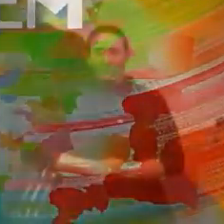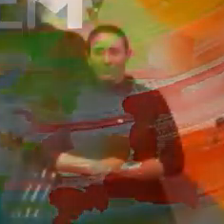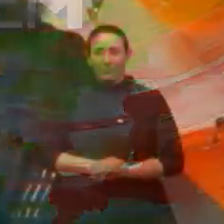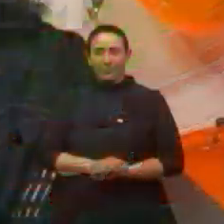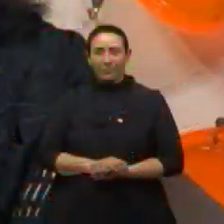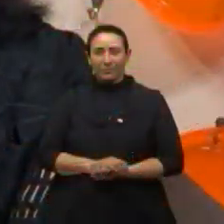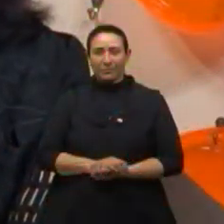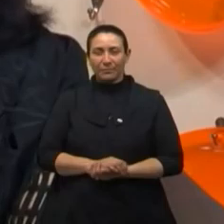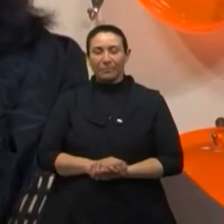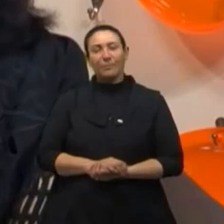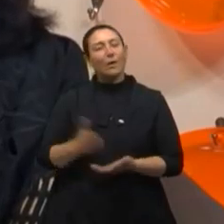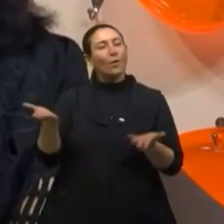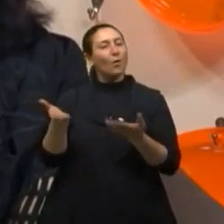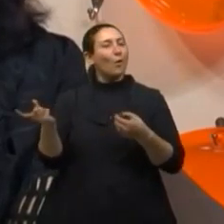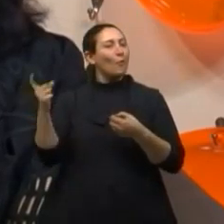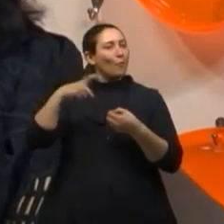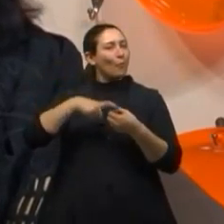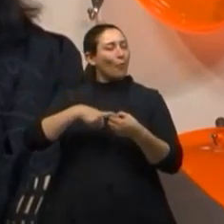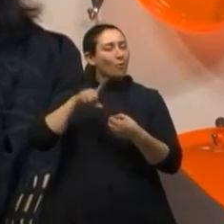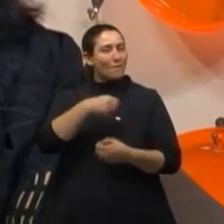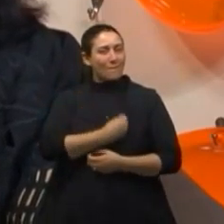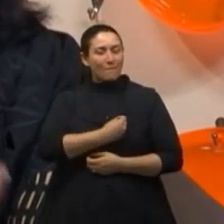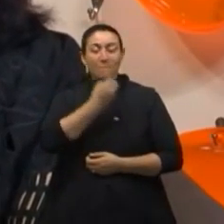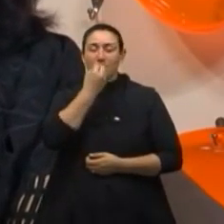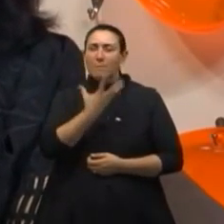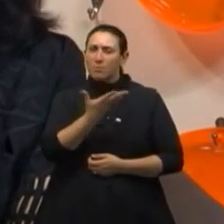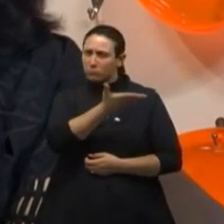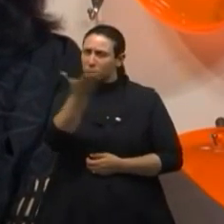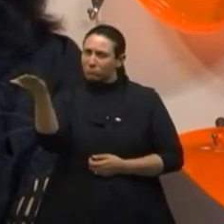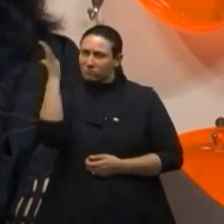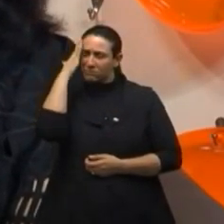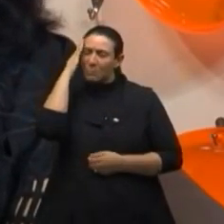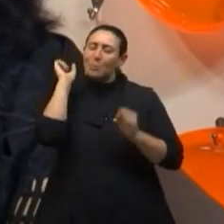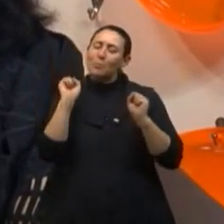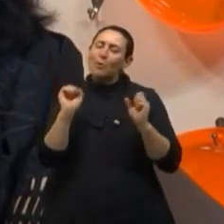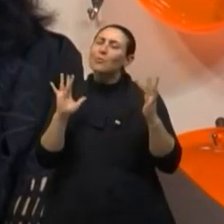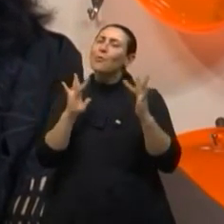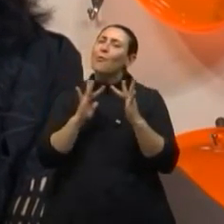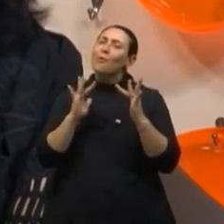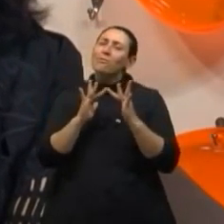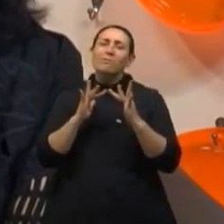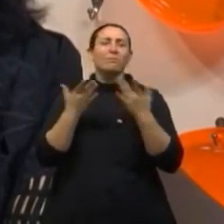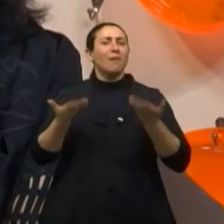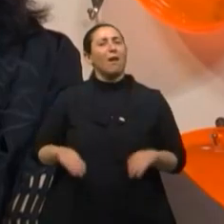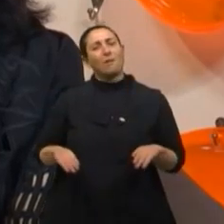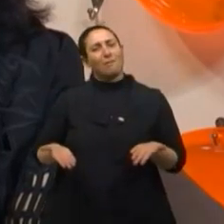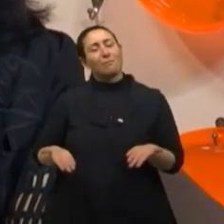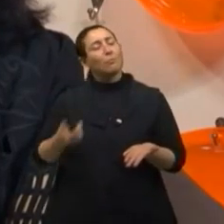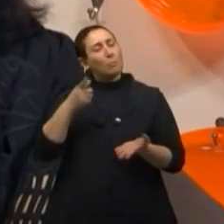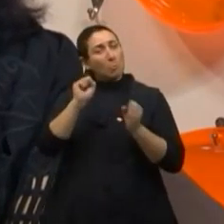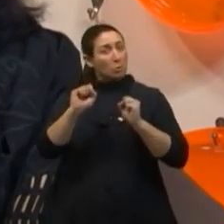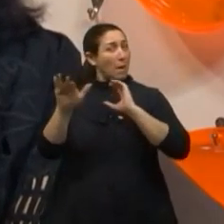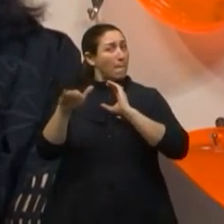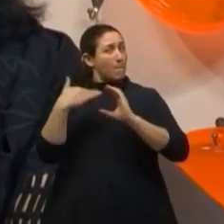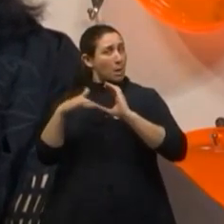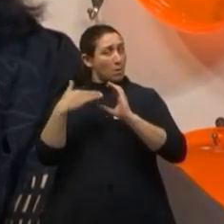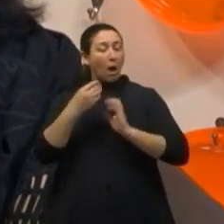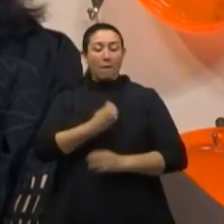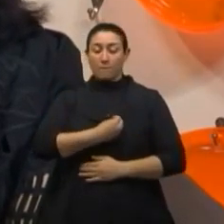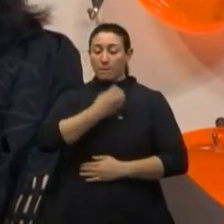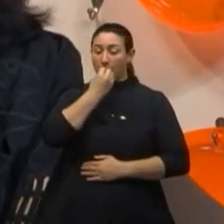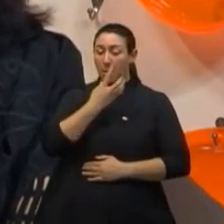intervalo estamos de volta com o nosso viva bem e você sabe que pode ter essa Conexão direta com a gente através do nosso e-mail